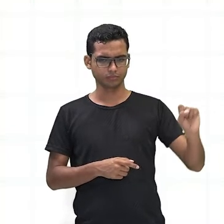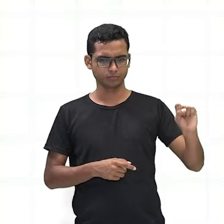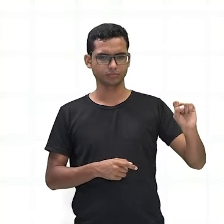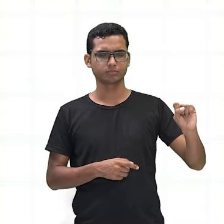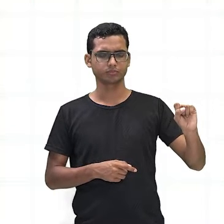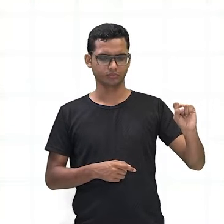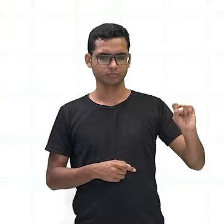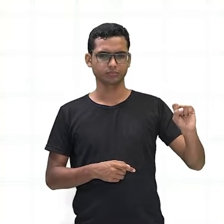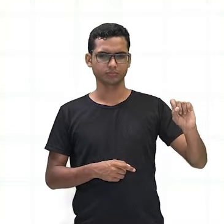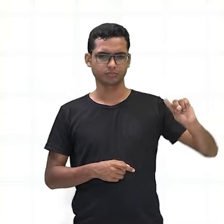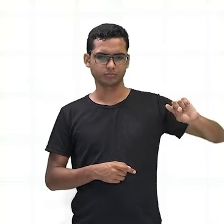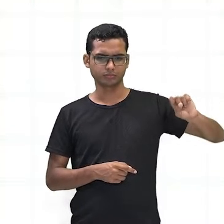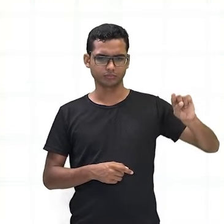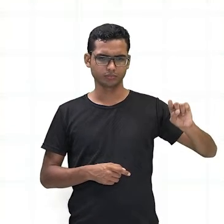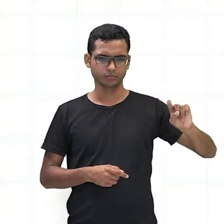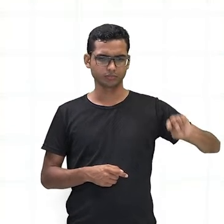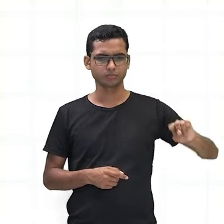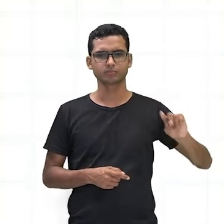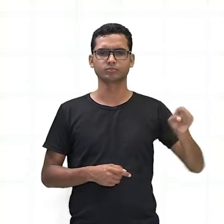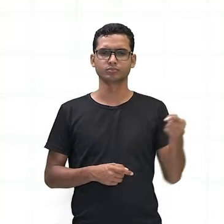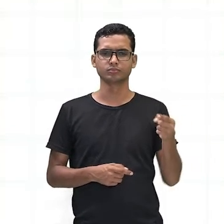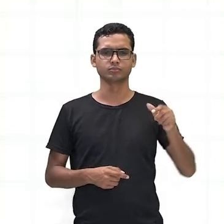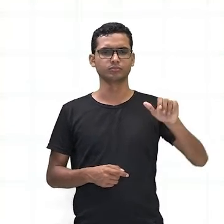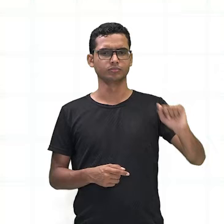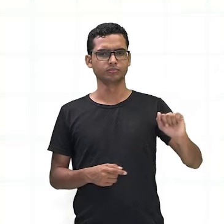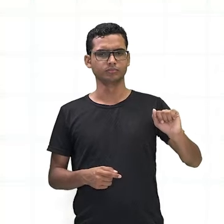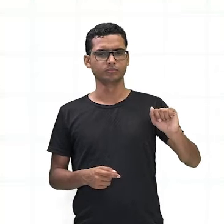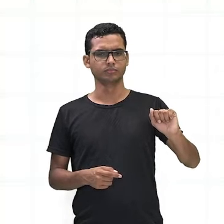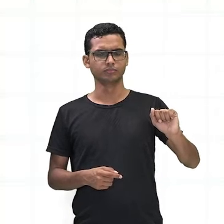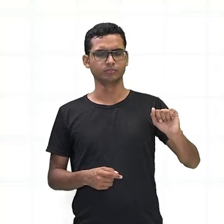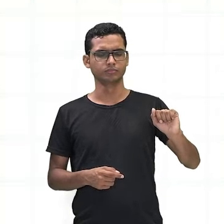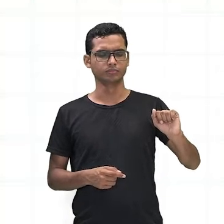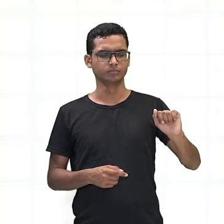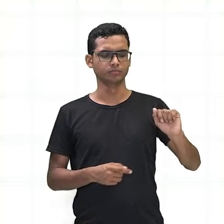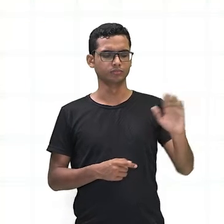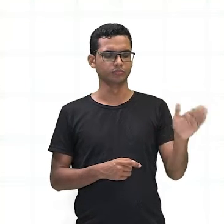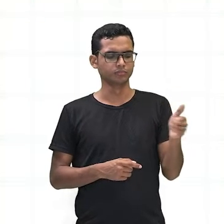Esse you significa o quê? Lhes, a